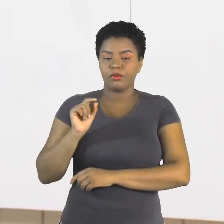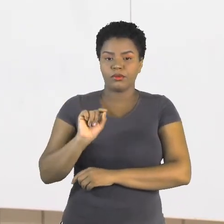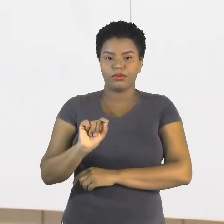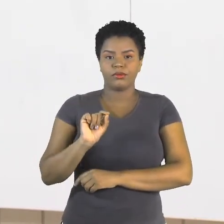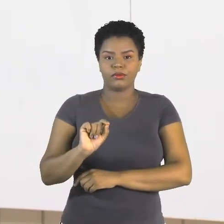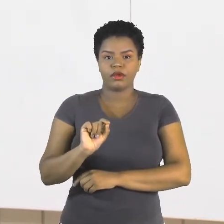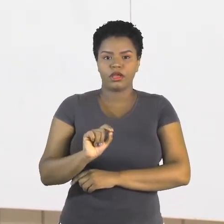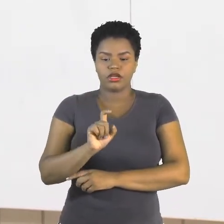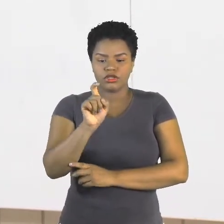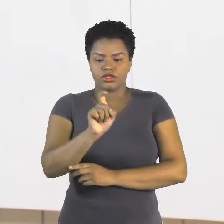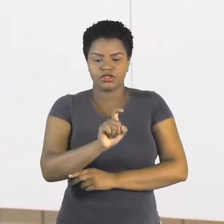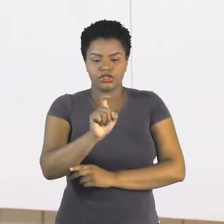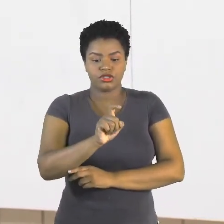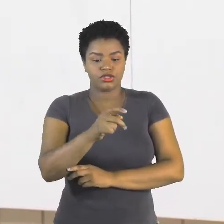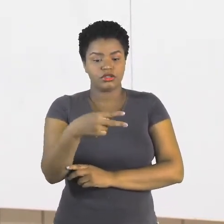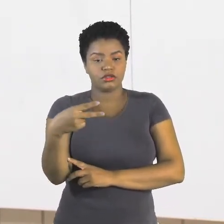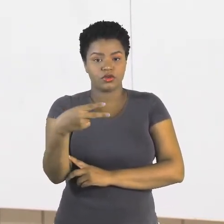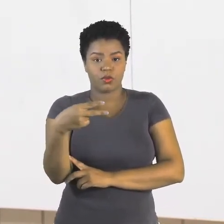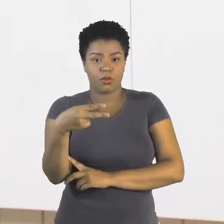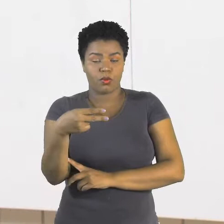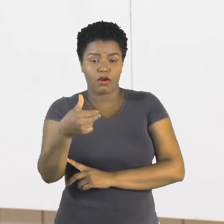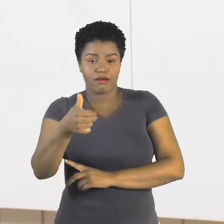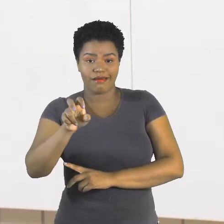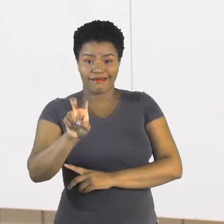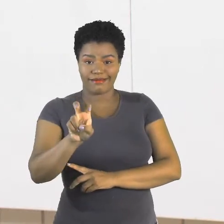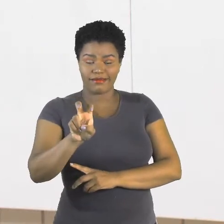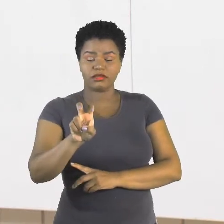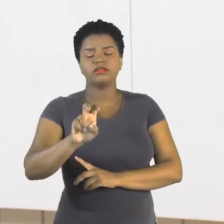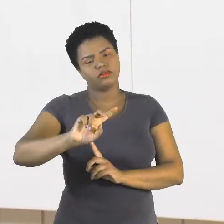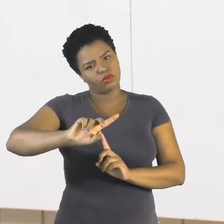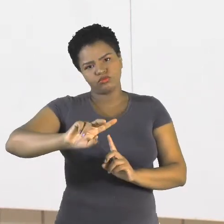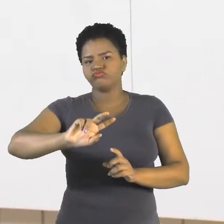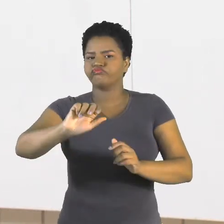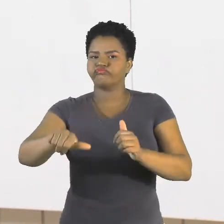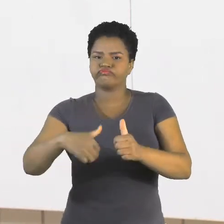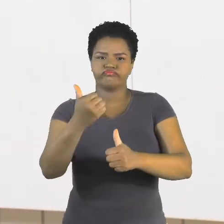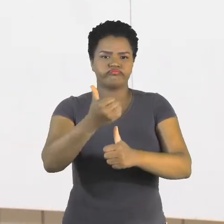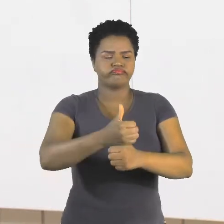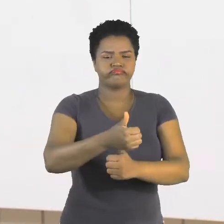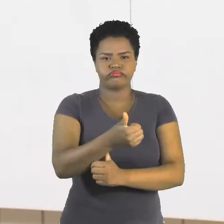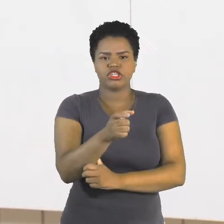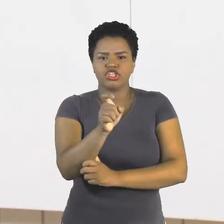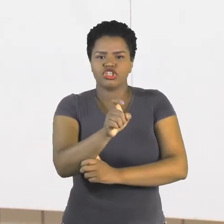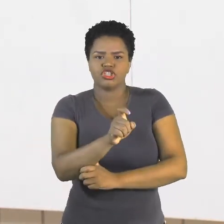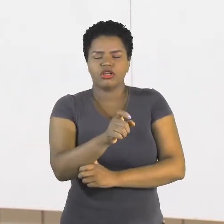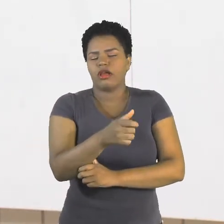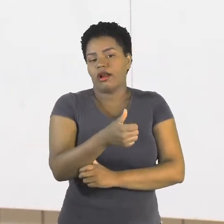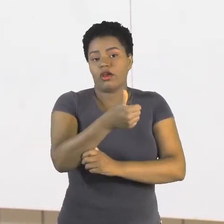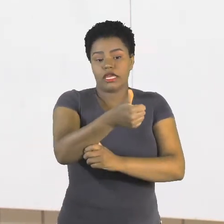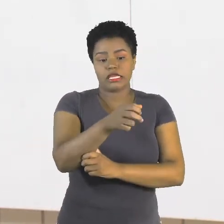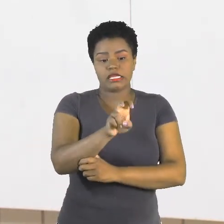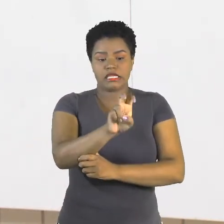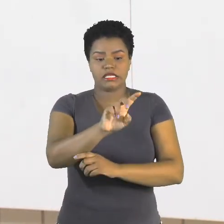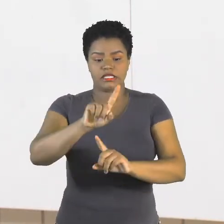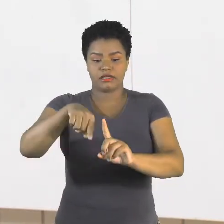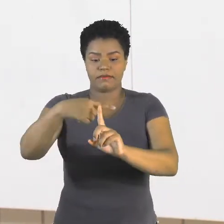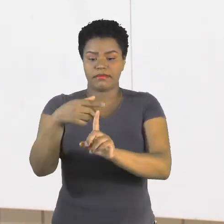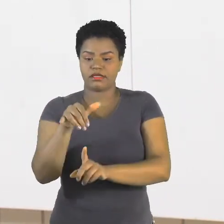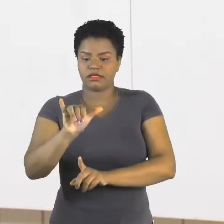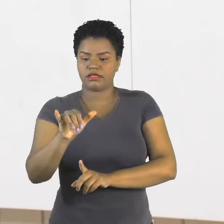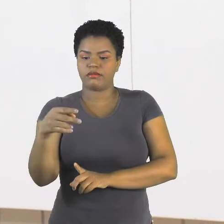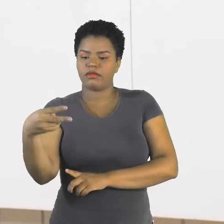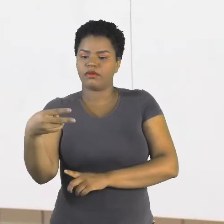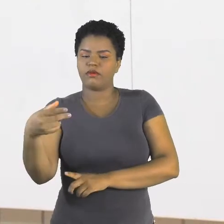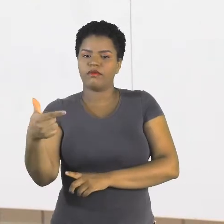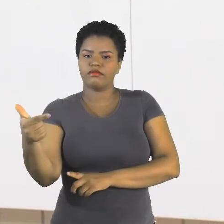vale 15. Então, eu vou substituir o x pelo 15. 15 mais y é igual a 22.